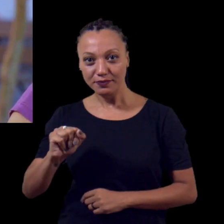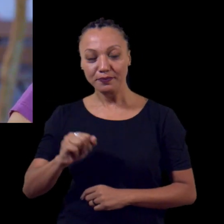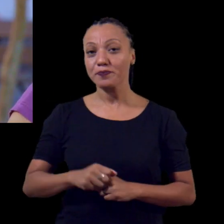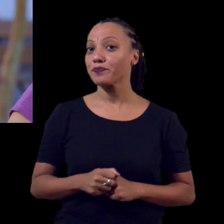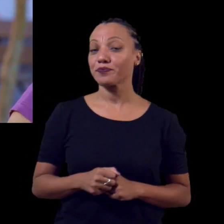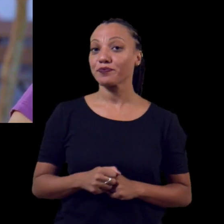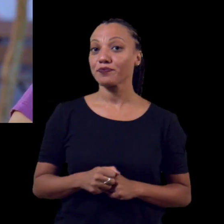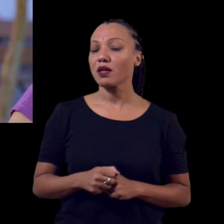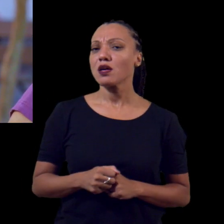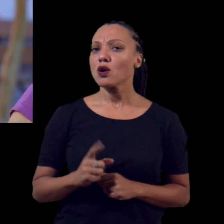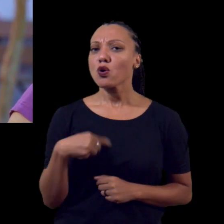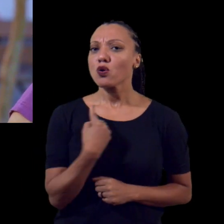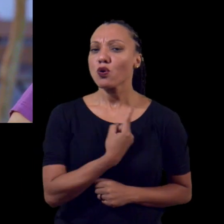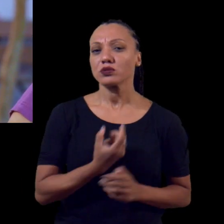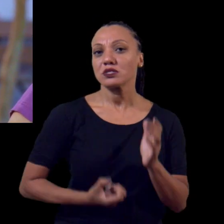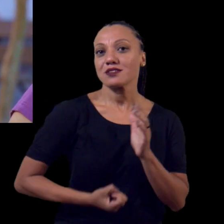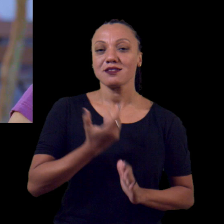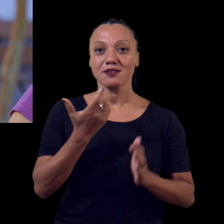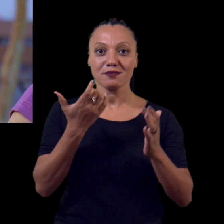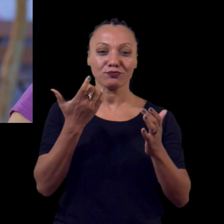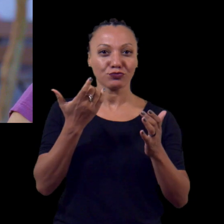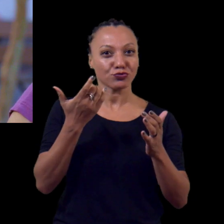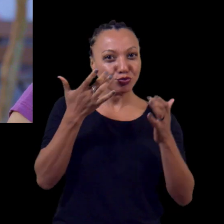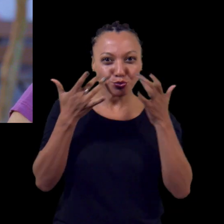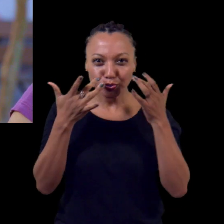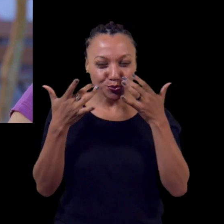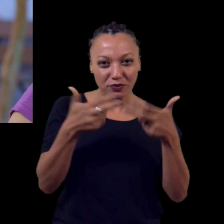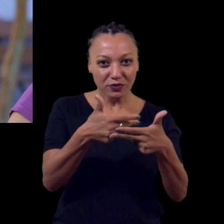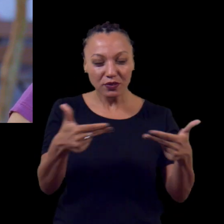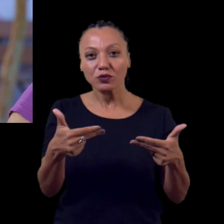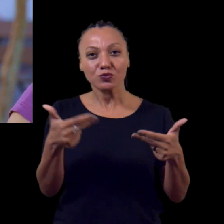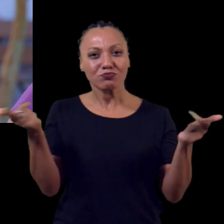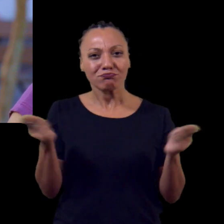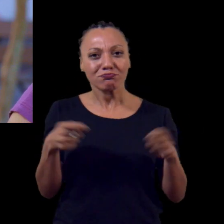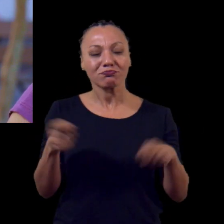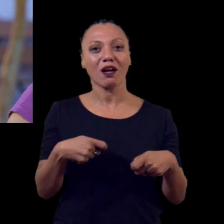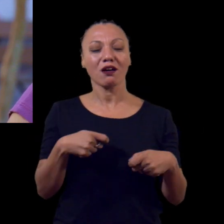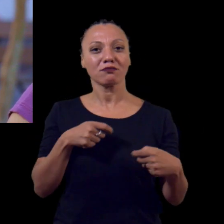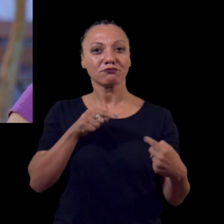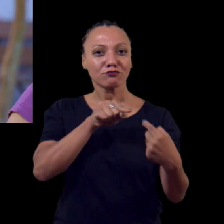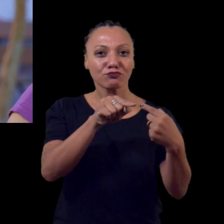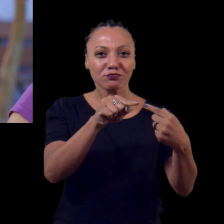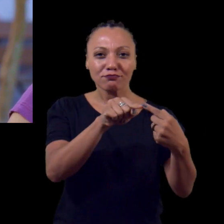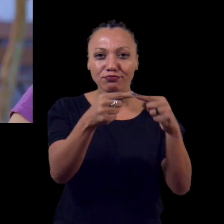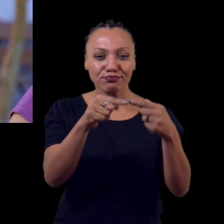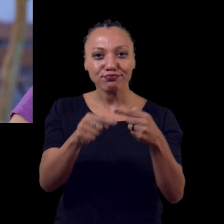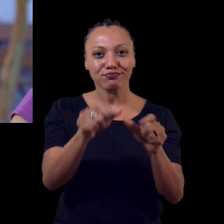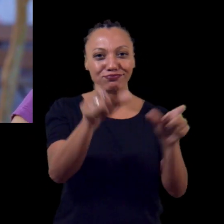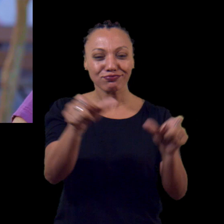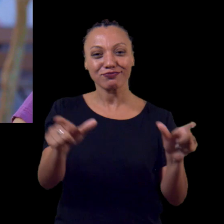nossa criação, a gente consegue dialogar com essas identidades de forma que eu